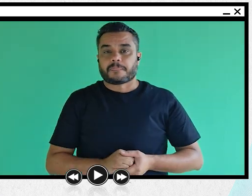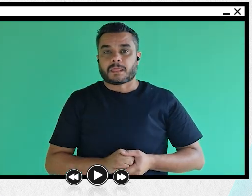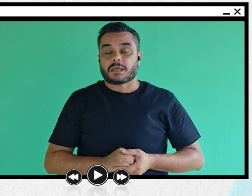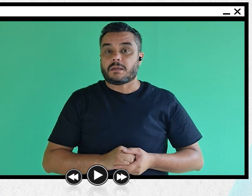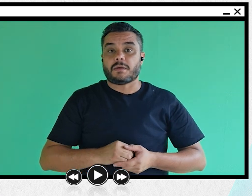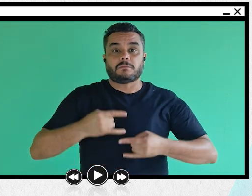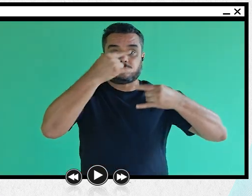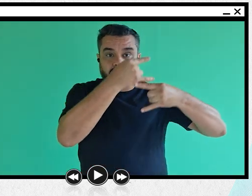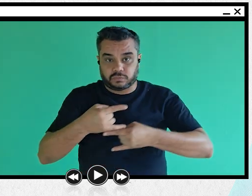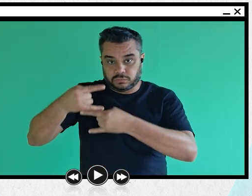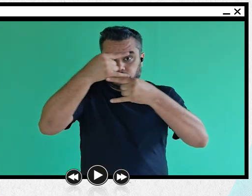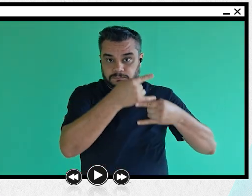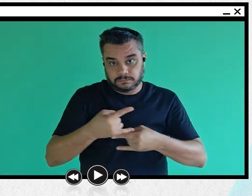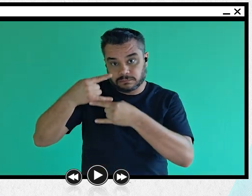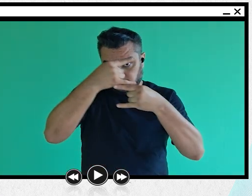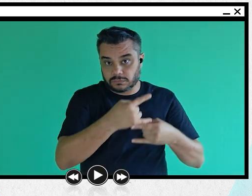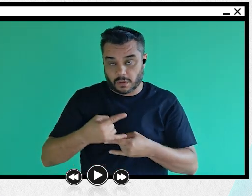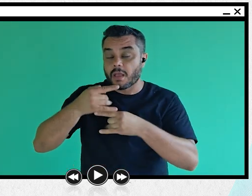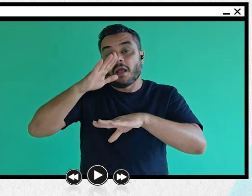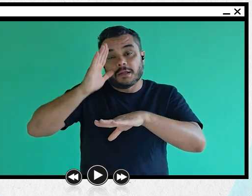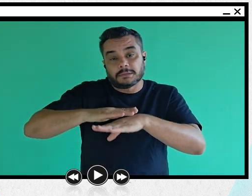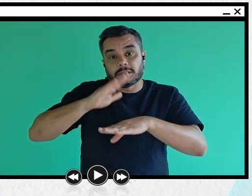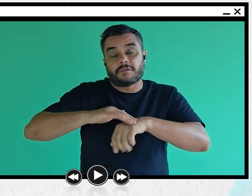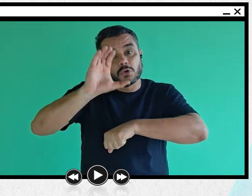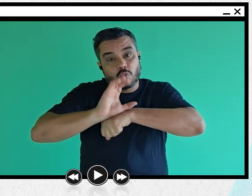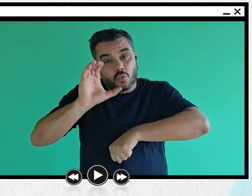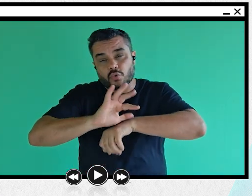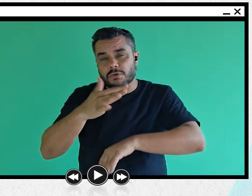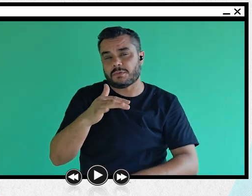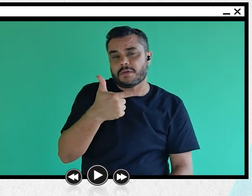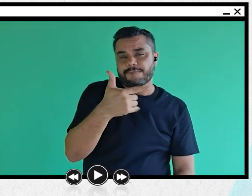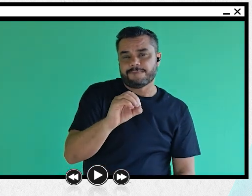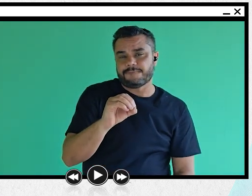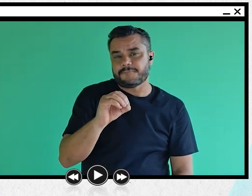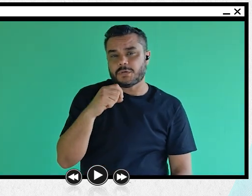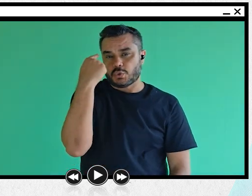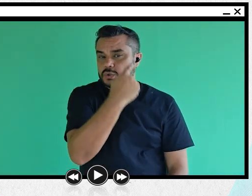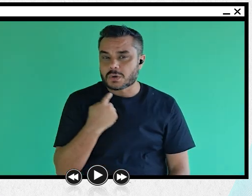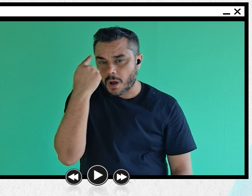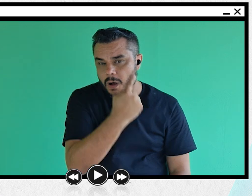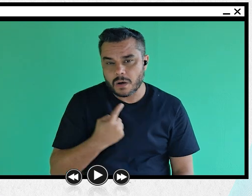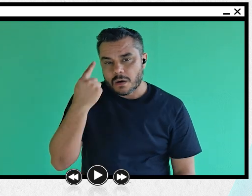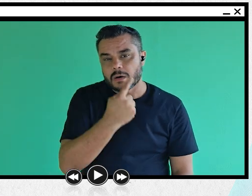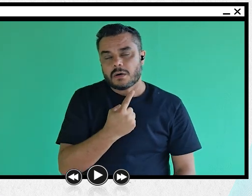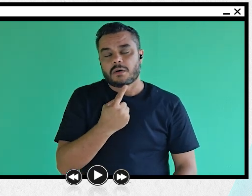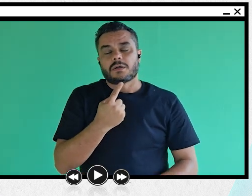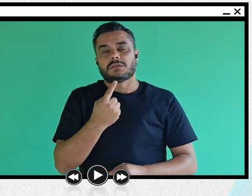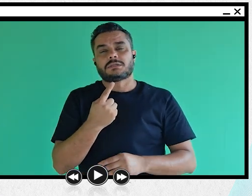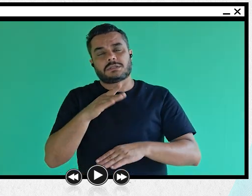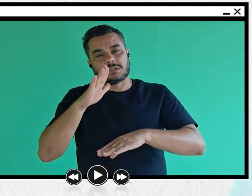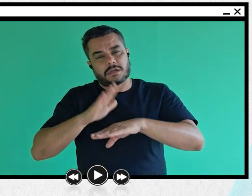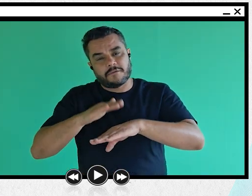totalmente virtual, né? E você faz esse curso, é um curso de aproximadamente 20 horas, e você faz esse